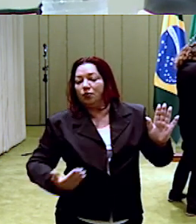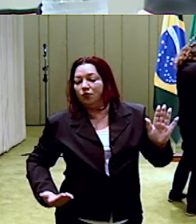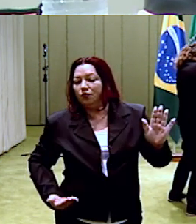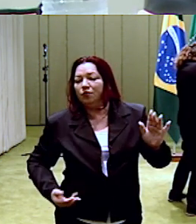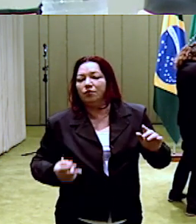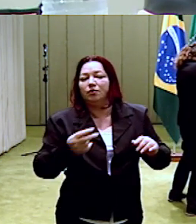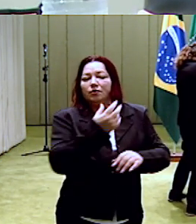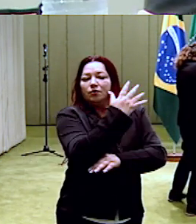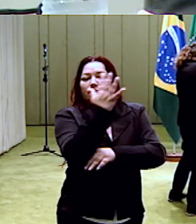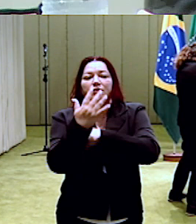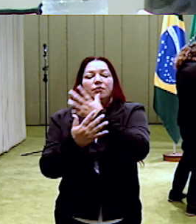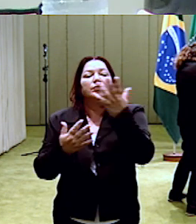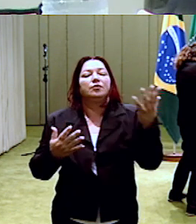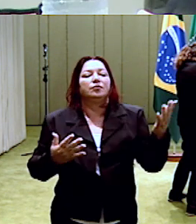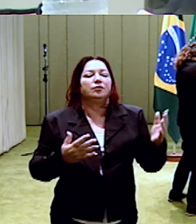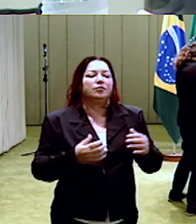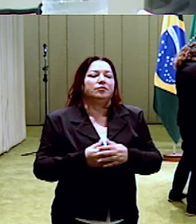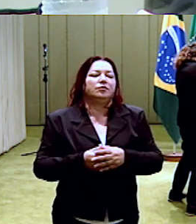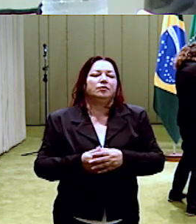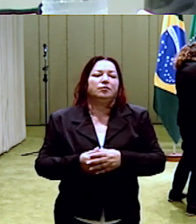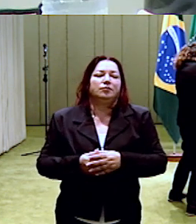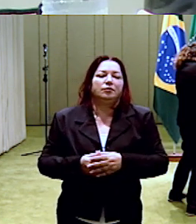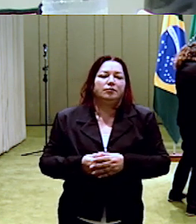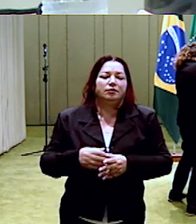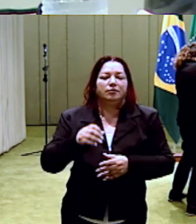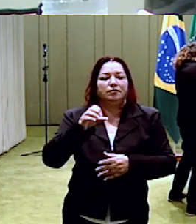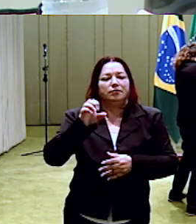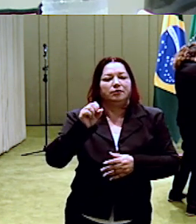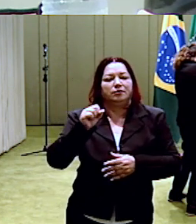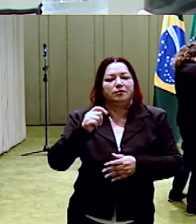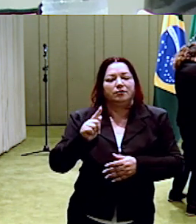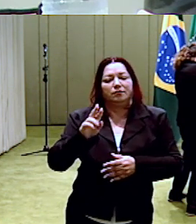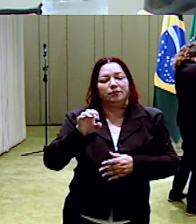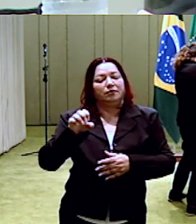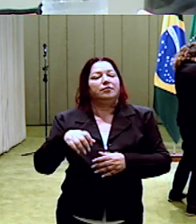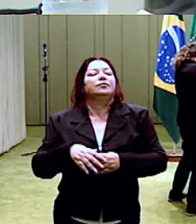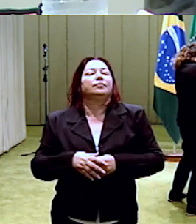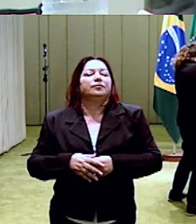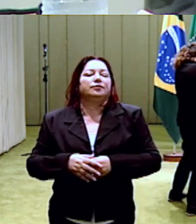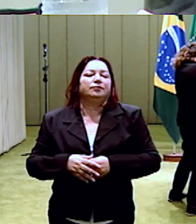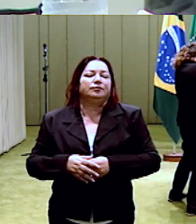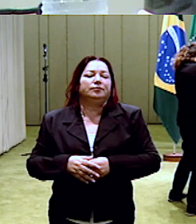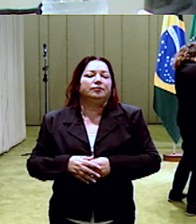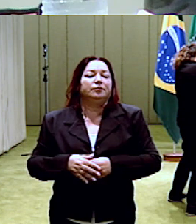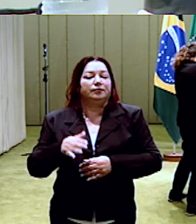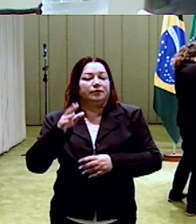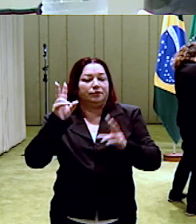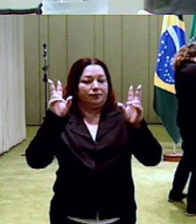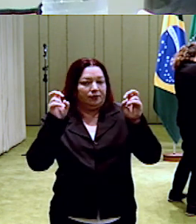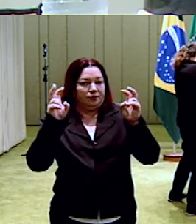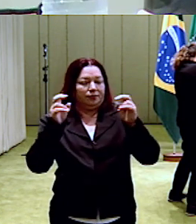socioambiental, conhecidos como ESG, né? Environmental, Social and Governance Indicators. Um